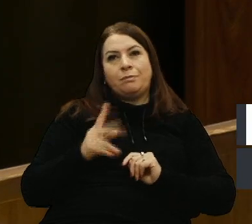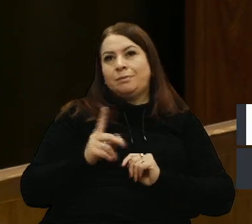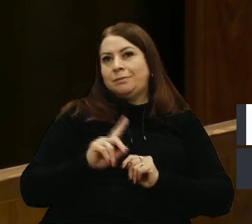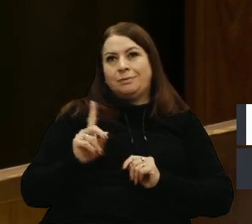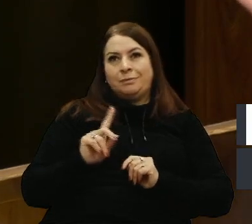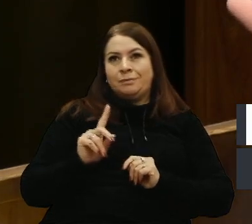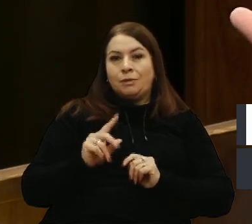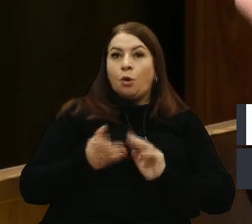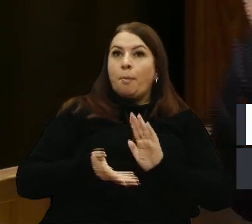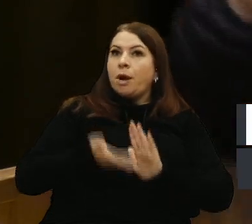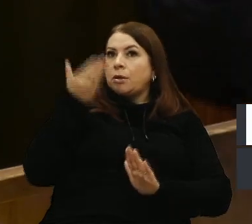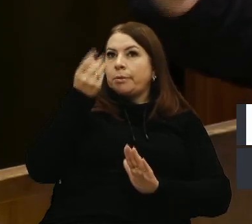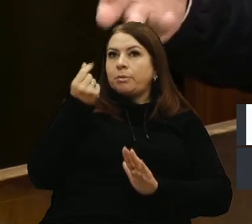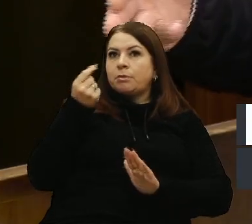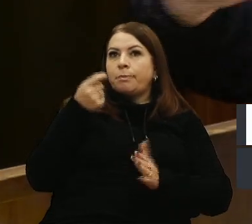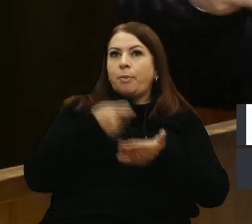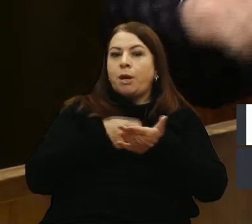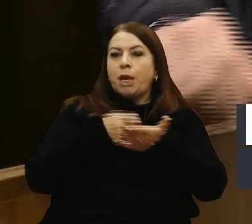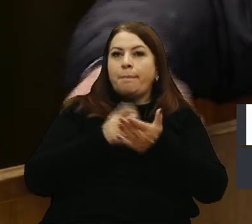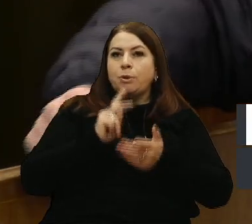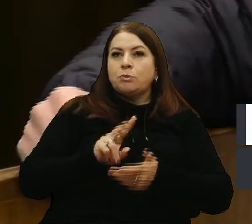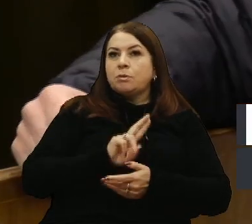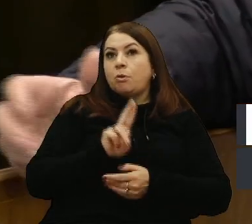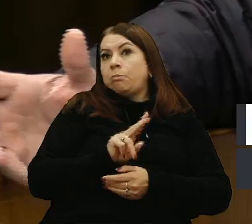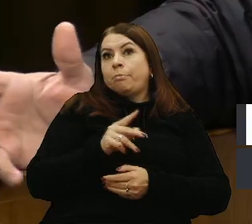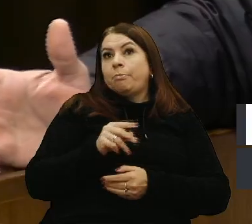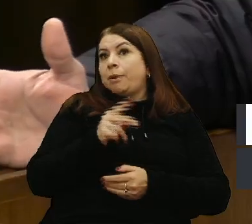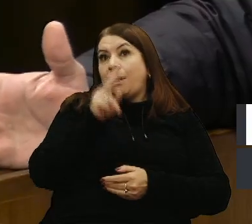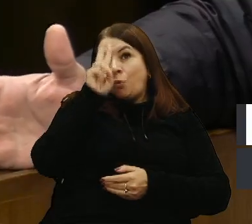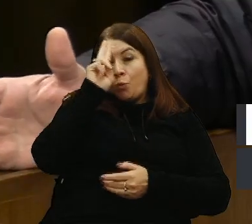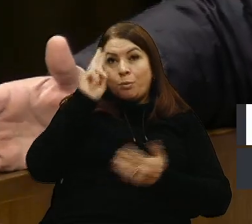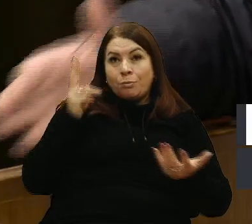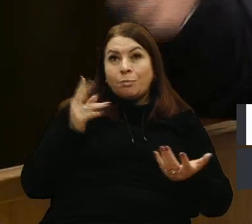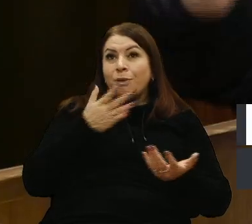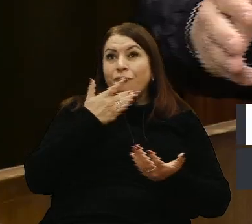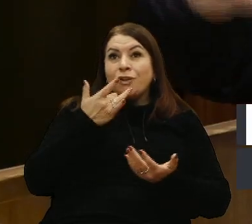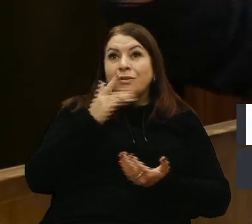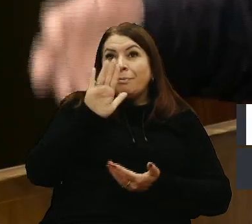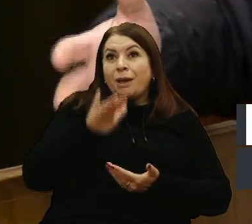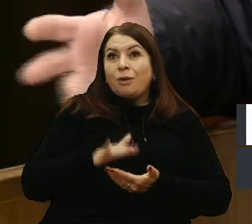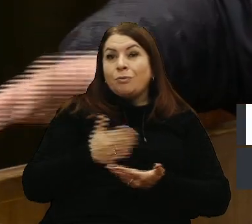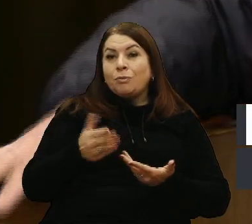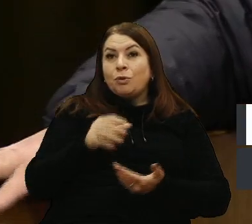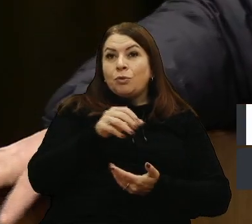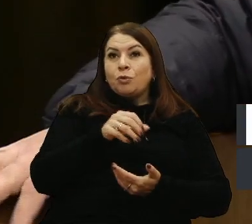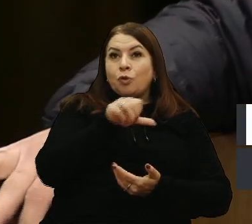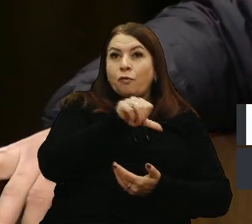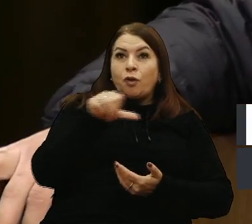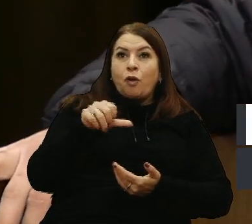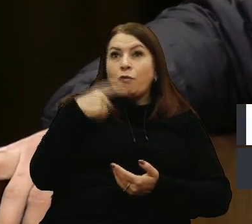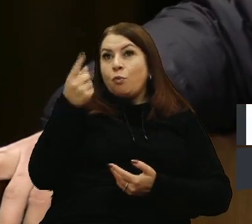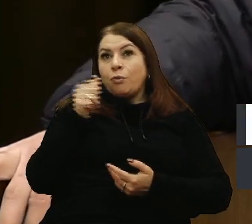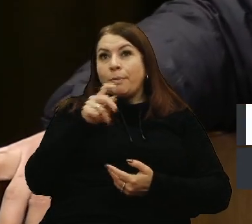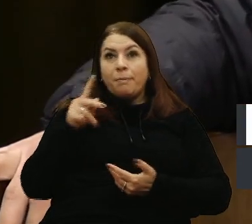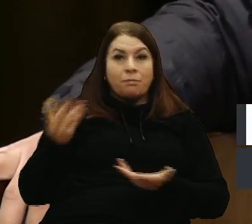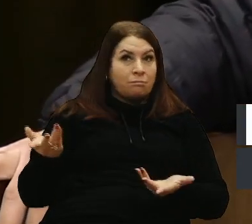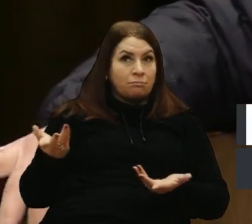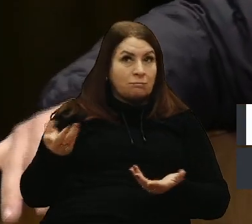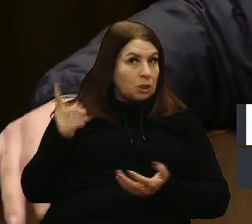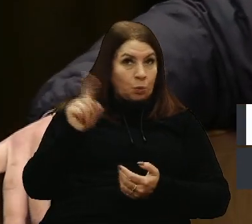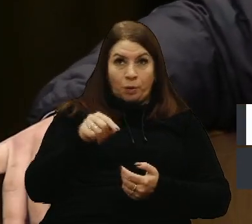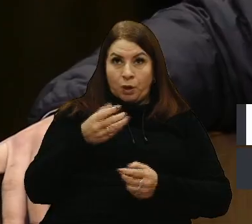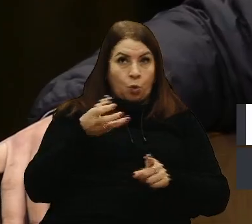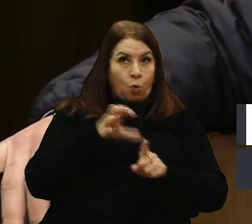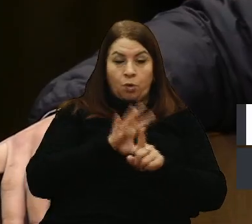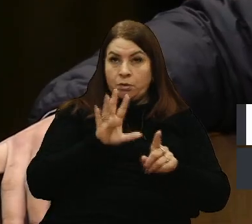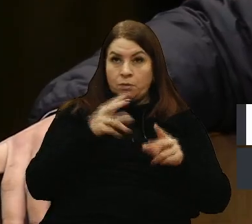é aumentando o preço para obrigar a pessoa a não pegar um Uber. Porque hoje é muito mais barato pegar Uber, 99 ou qualquer outro aplicativo. E não é nada